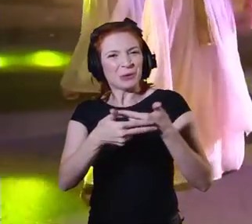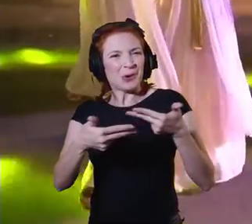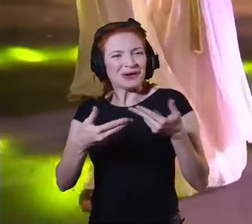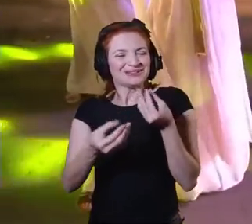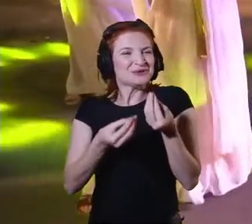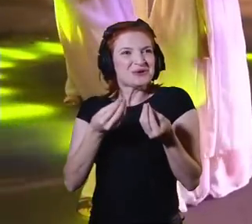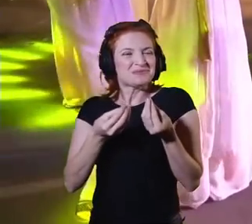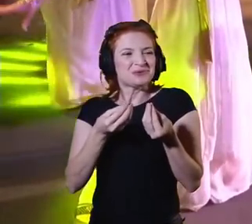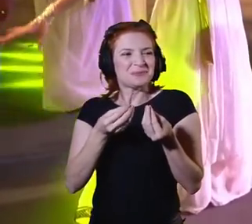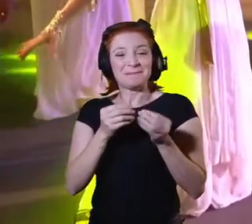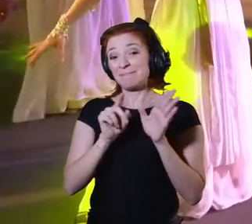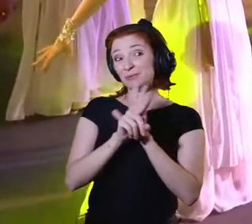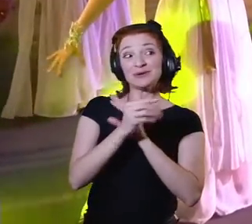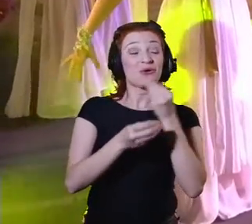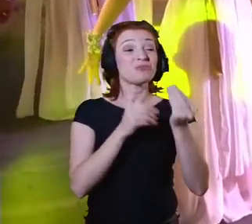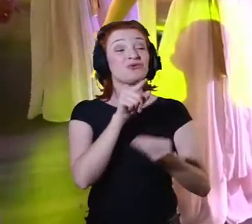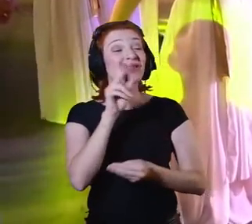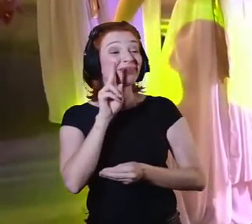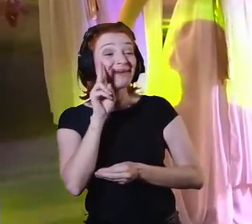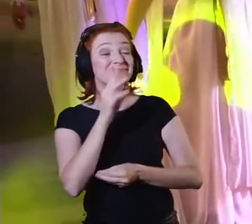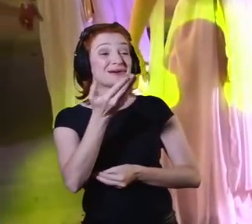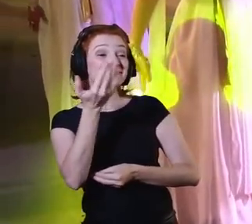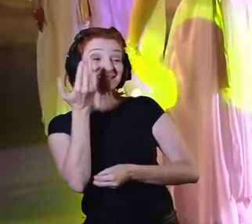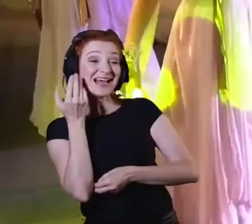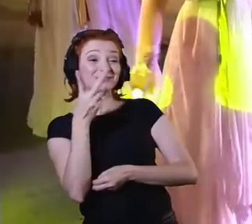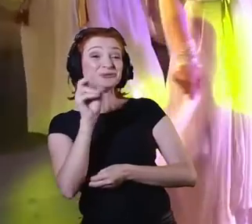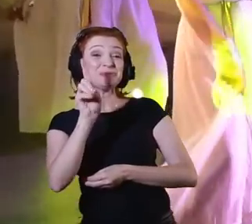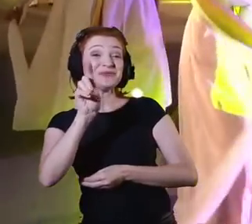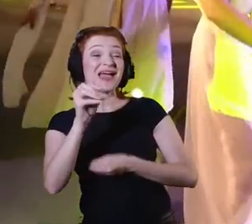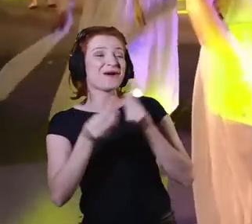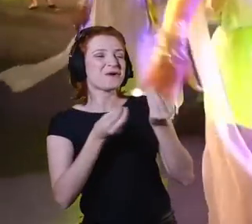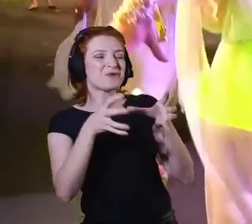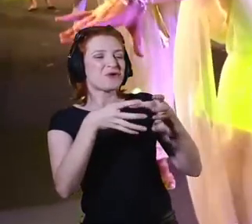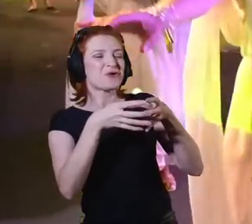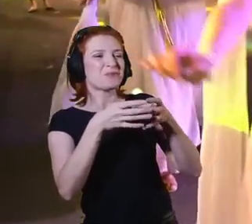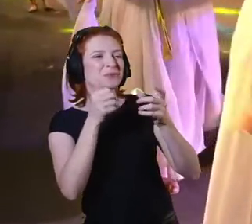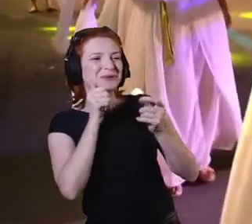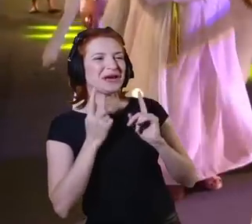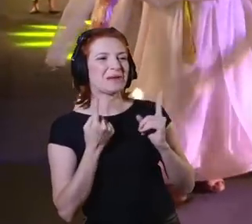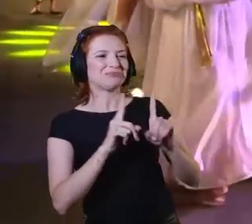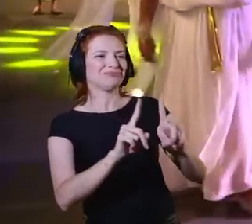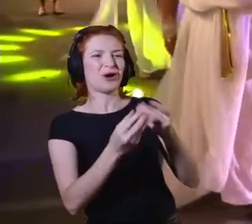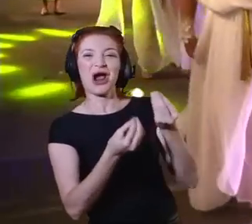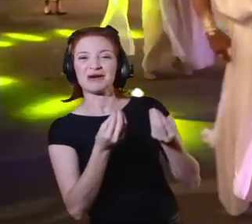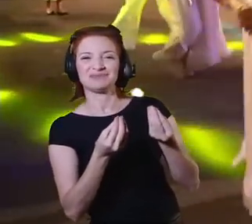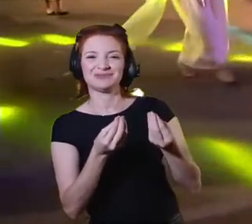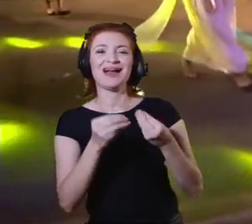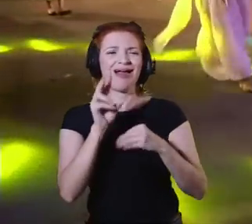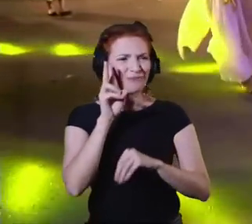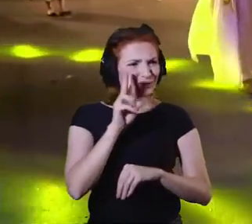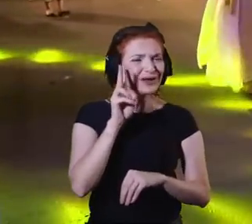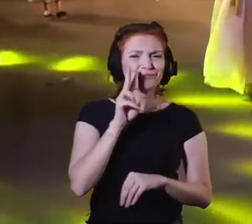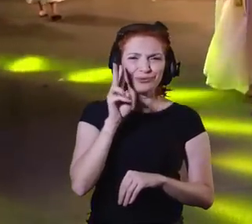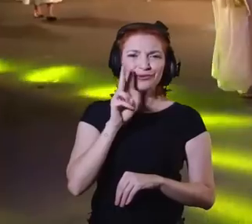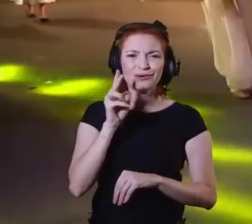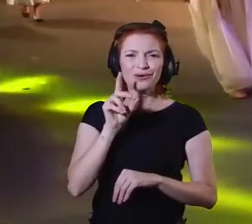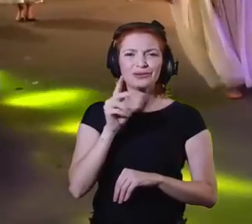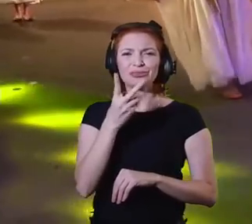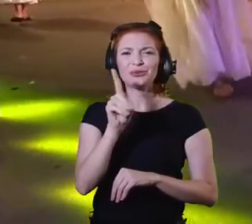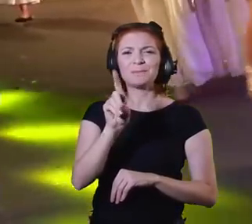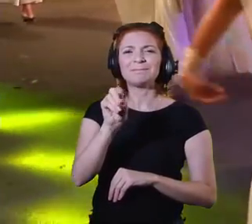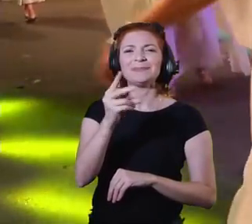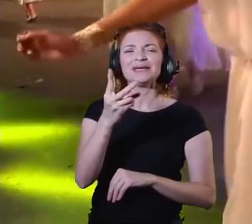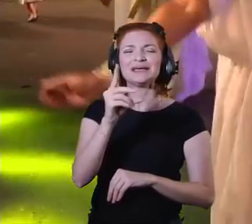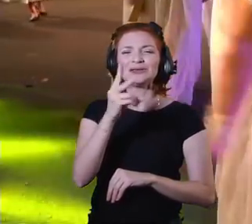do grupo de vocês daquela época de 2010? Na edição de 2010, nós tivemos um vasto período